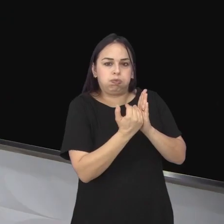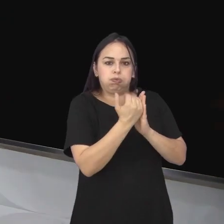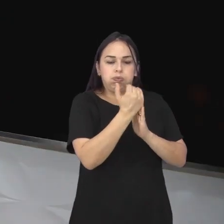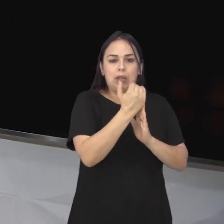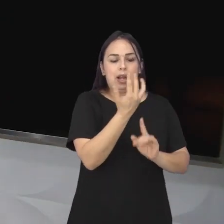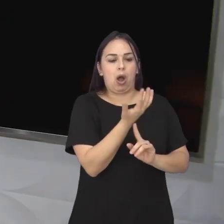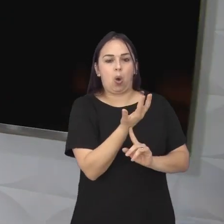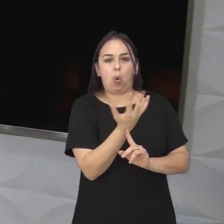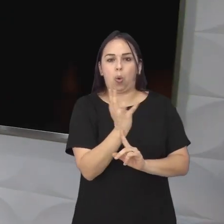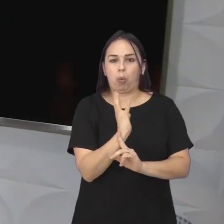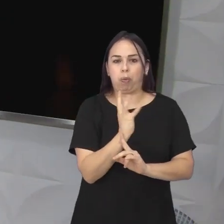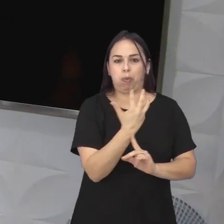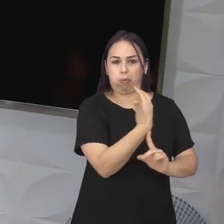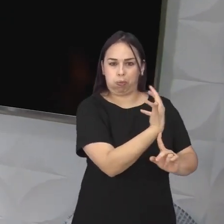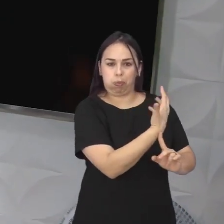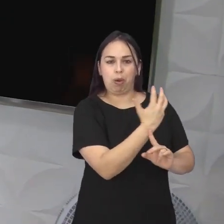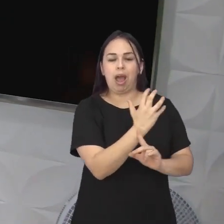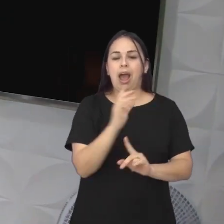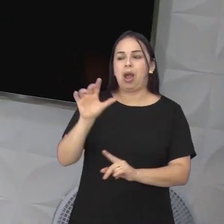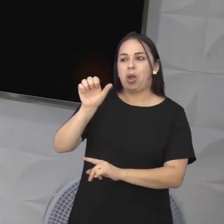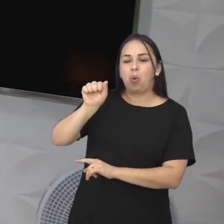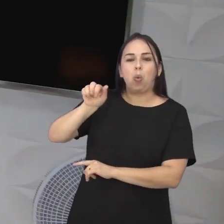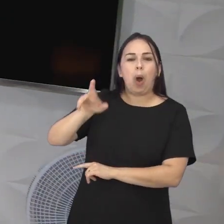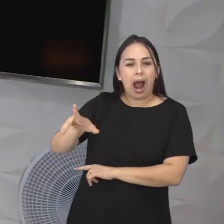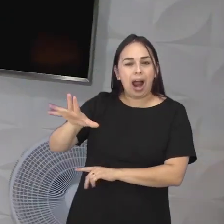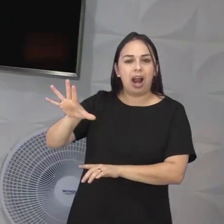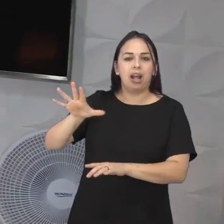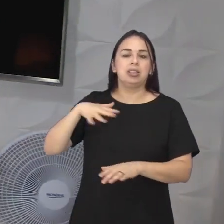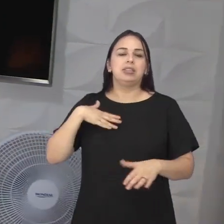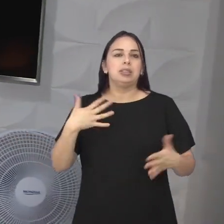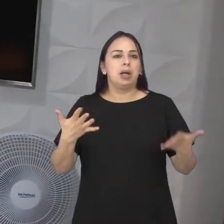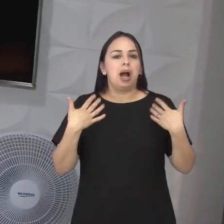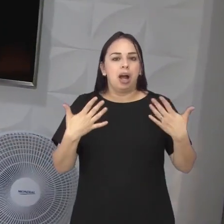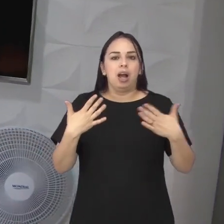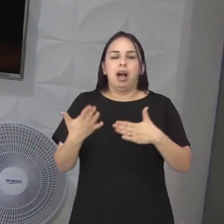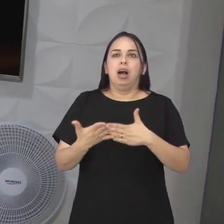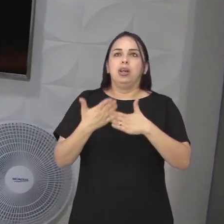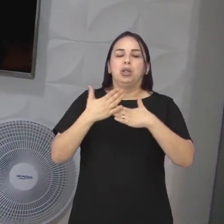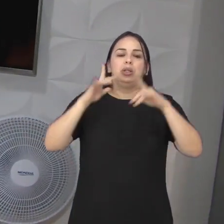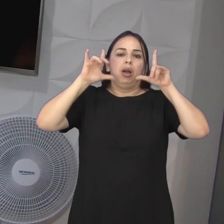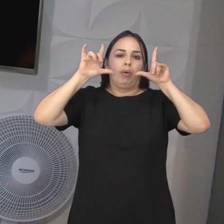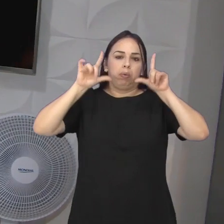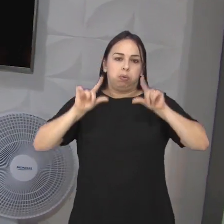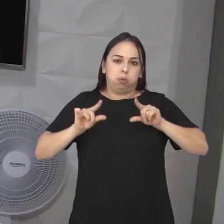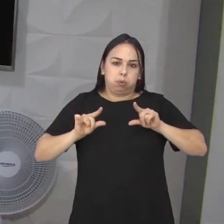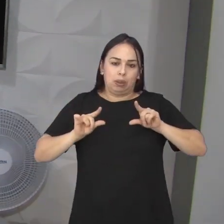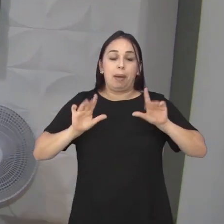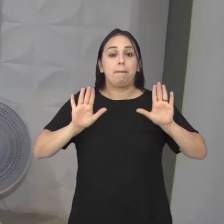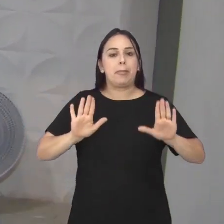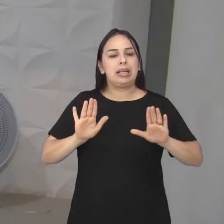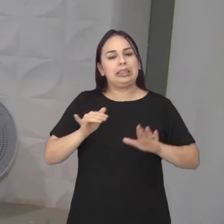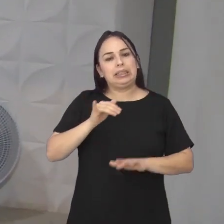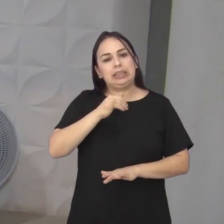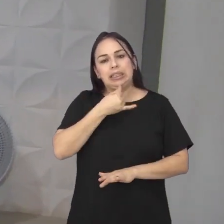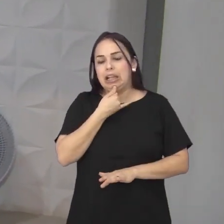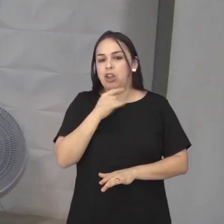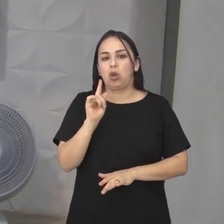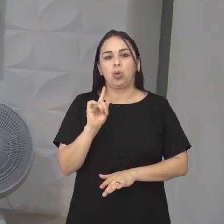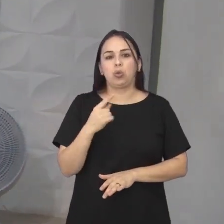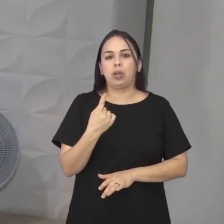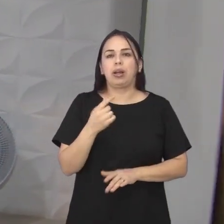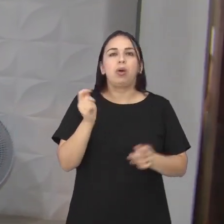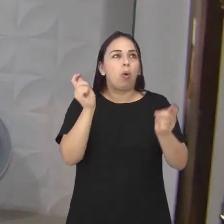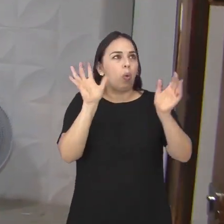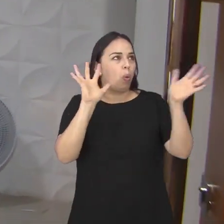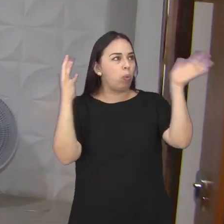É ventilador, ar-condicionado ligados, é uma tentativa de driblar todo esse calorão, não é mesmo? Infelizmente, a gente não